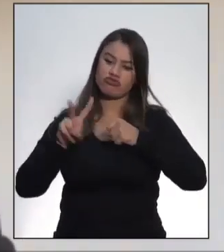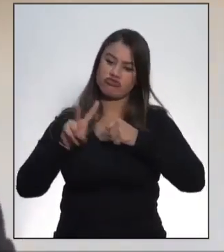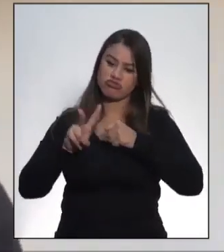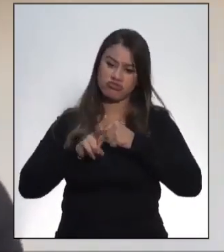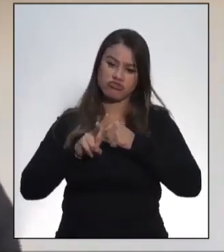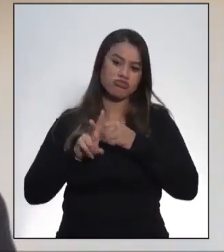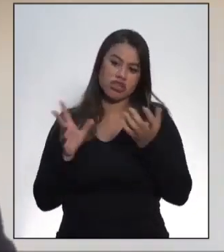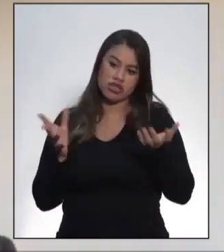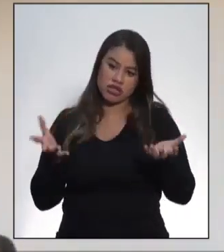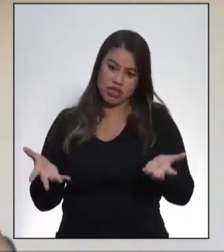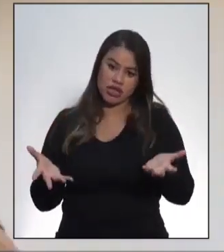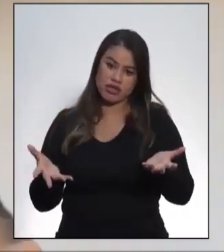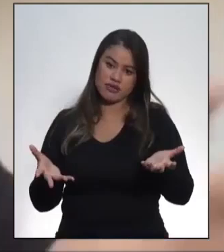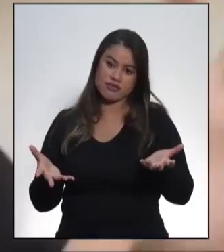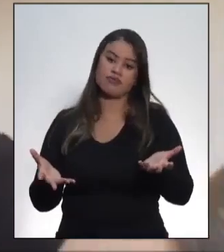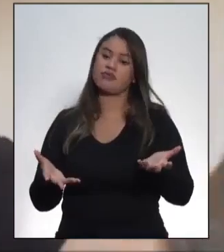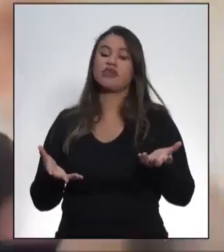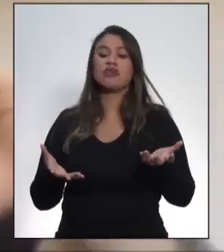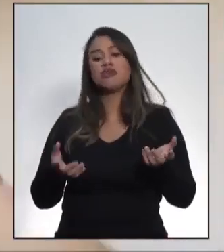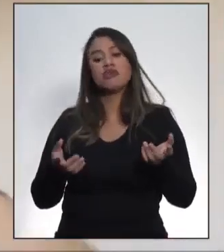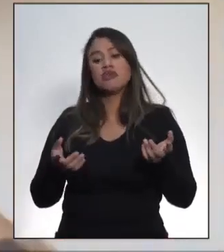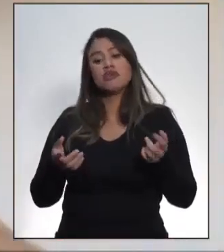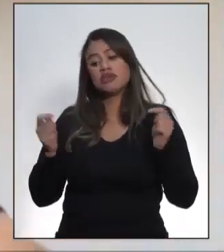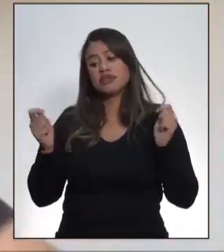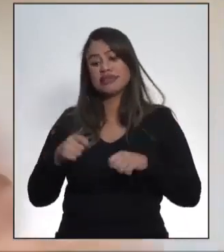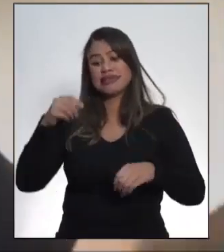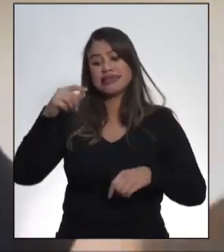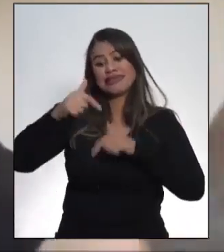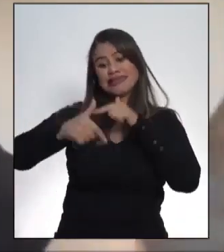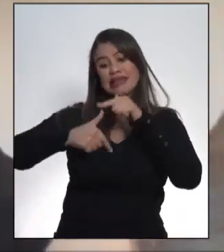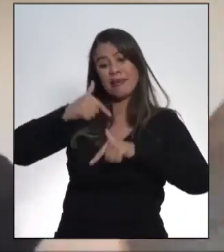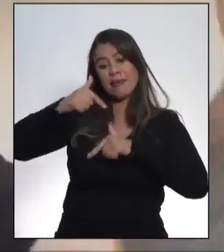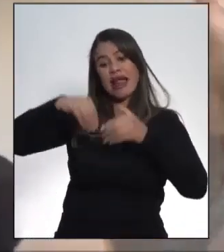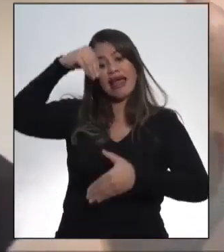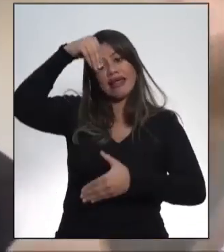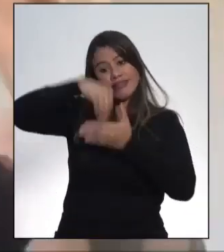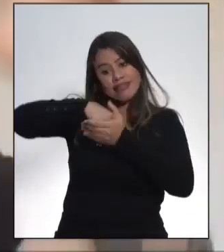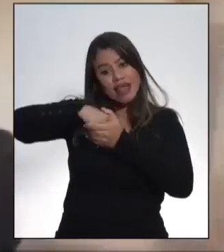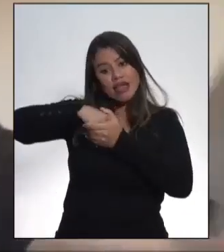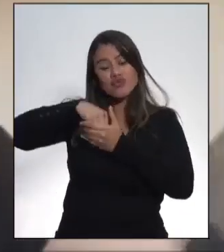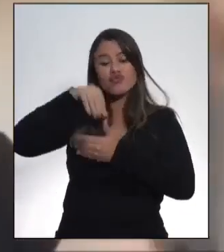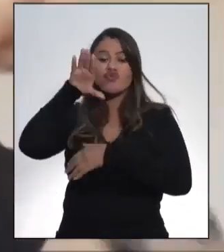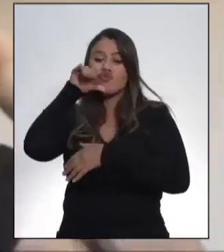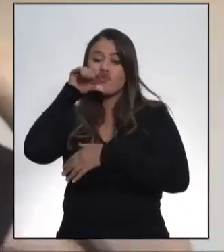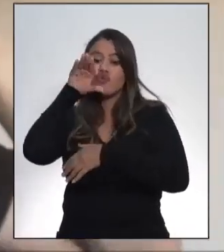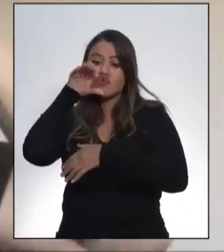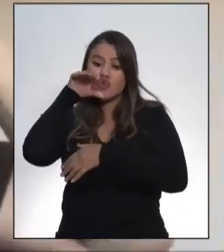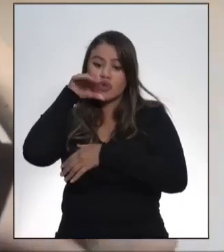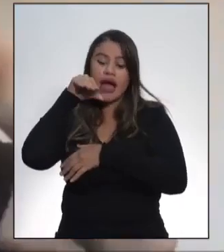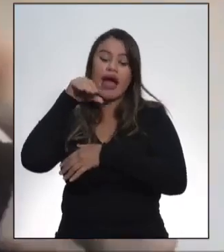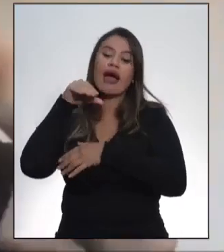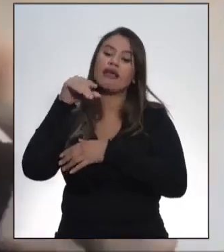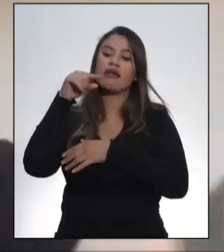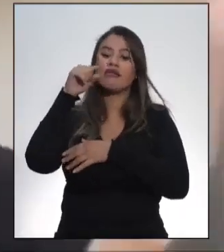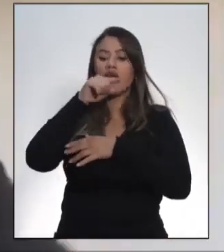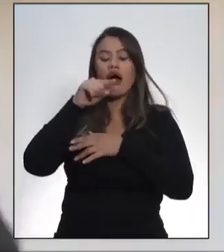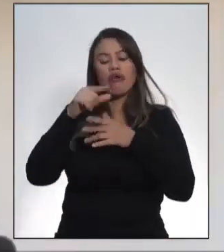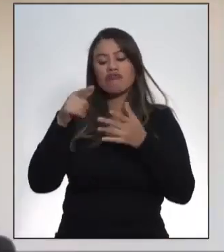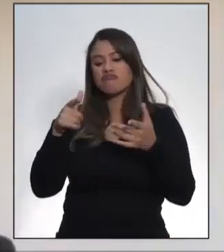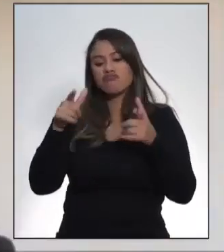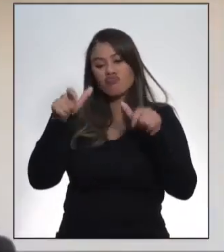de veterinária e ser uma funcionária, uma colaboradora de uma clínica veterinária ou de uma